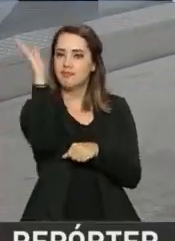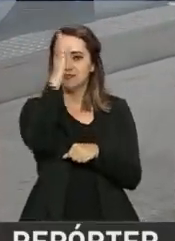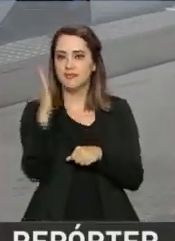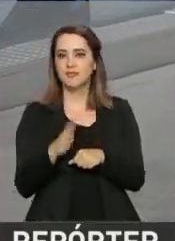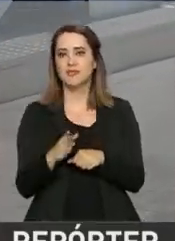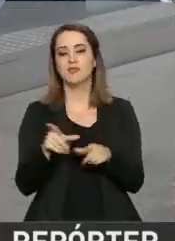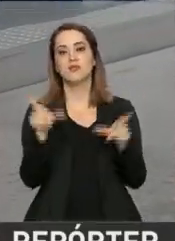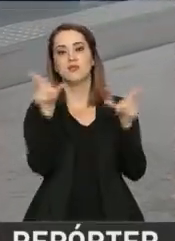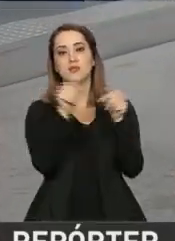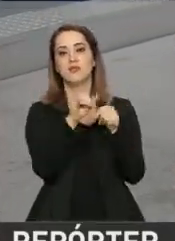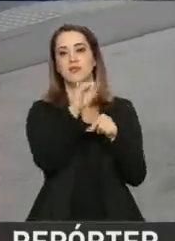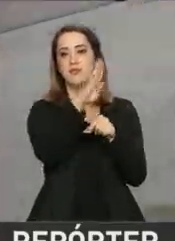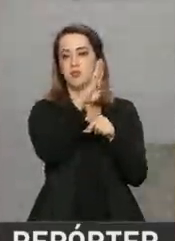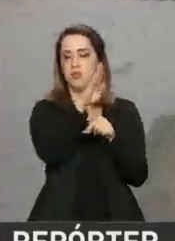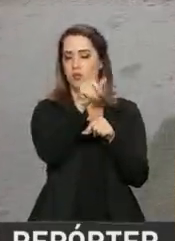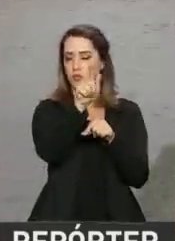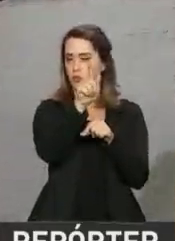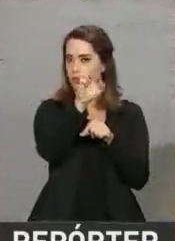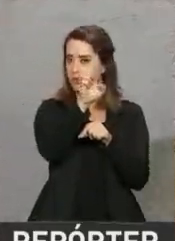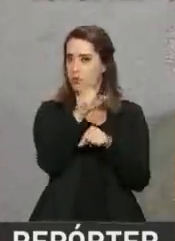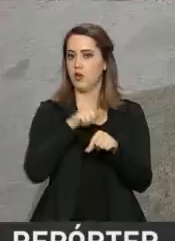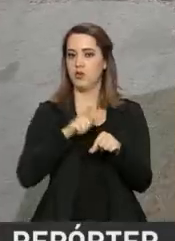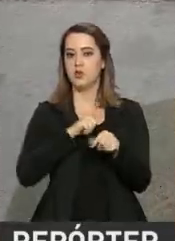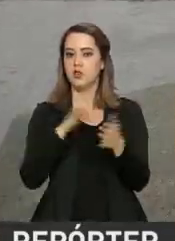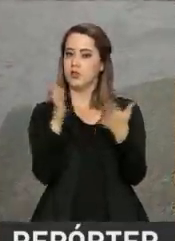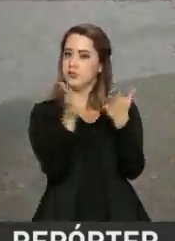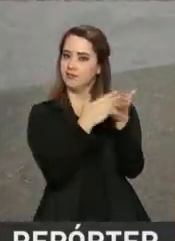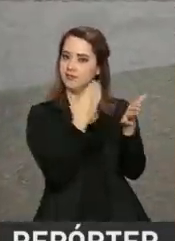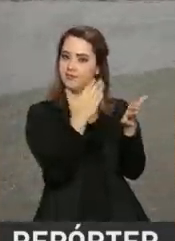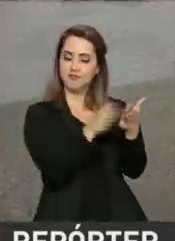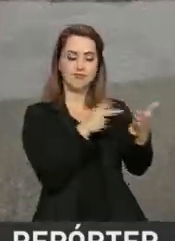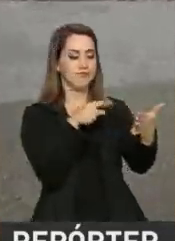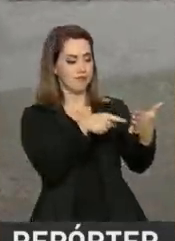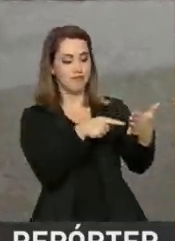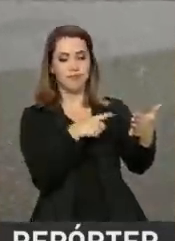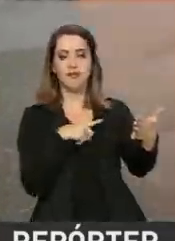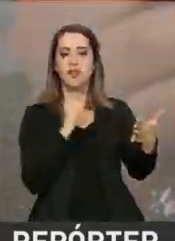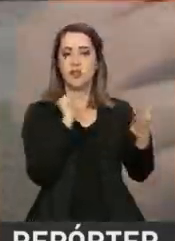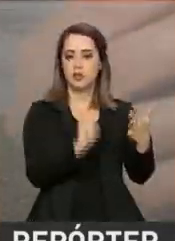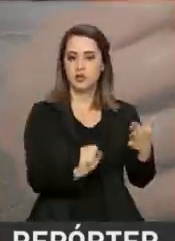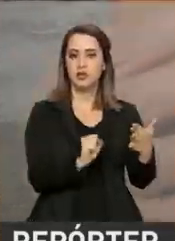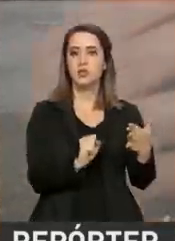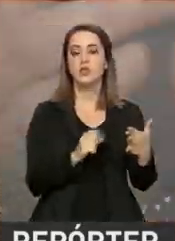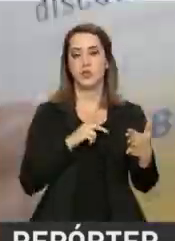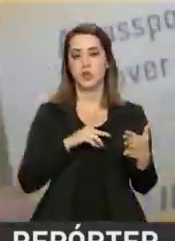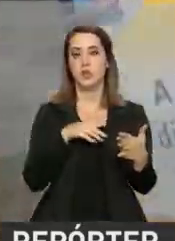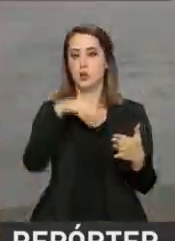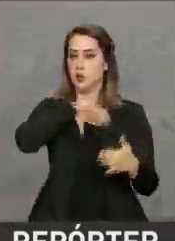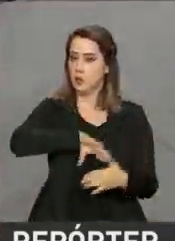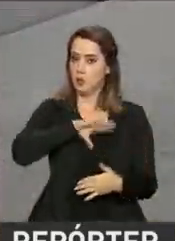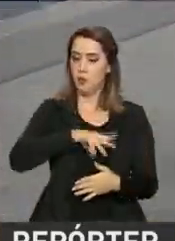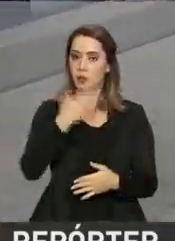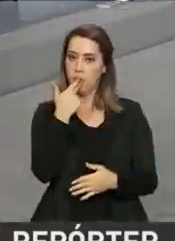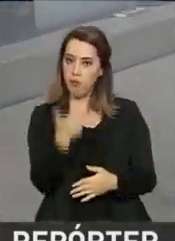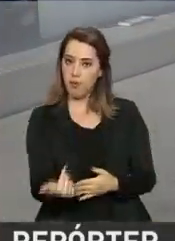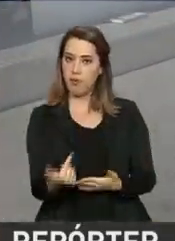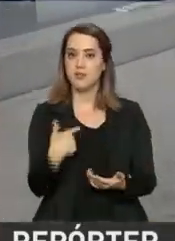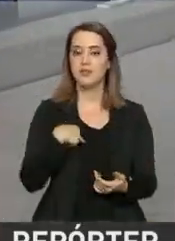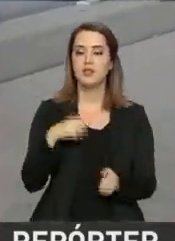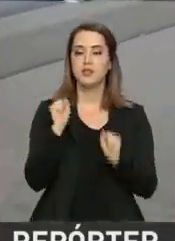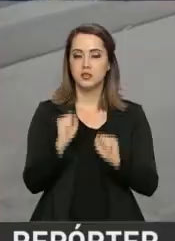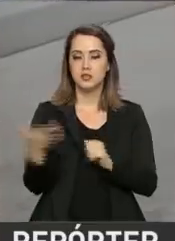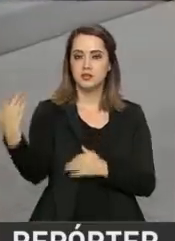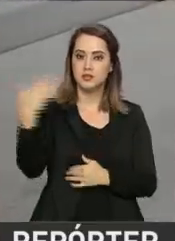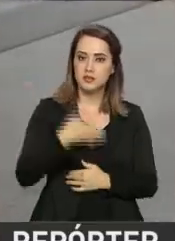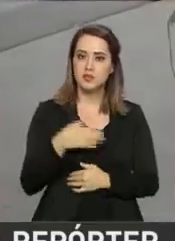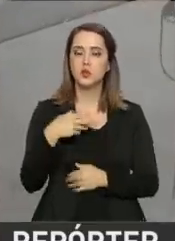o o IBGE lançou um passaporte para conhecer o Brasil o material está disponível em português eem inglês e traz informações